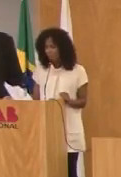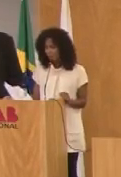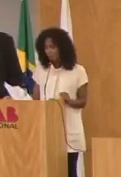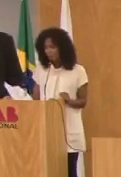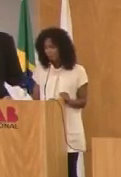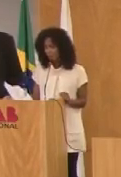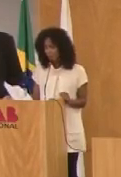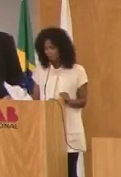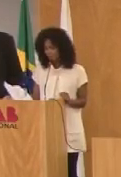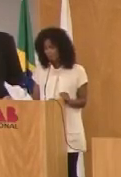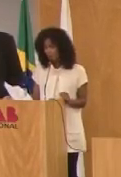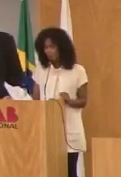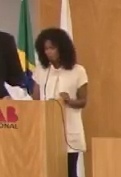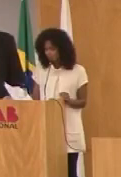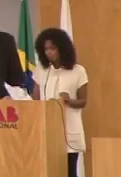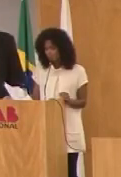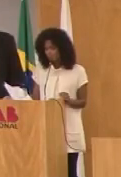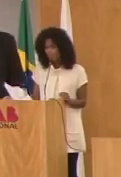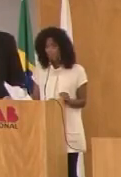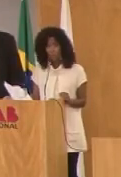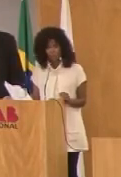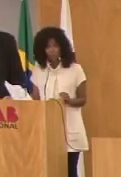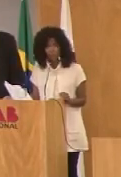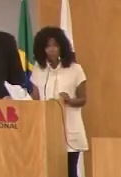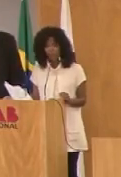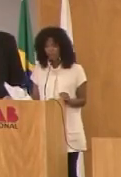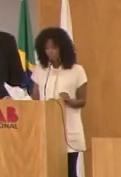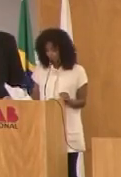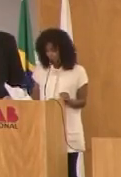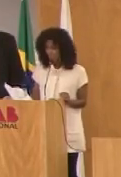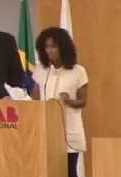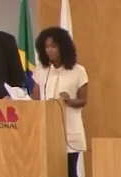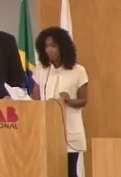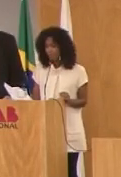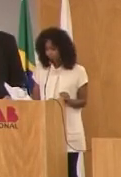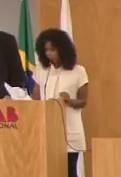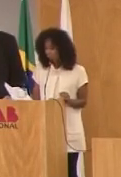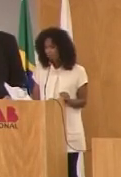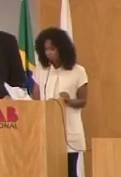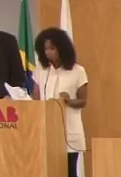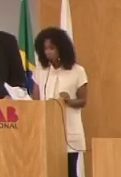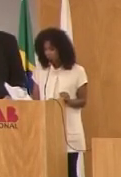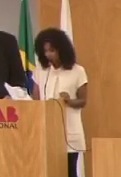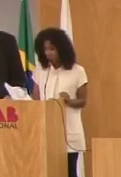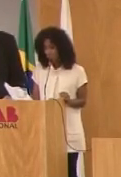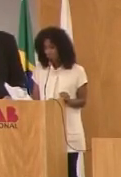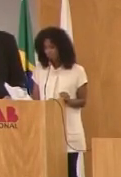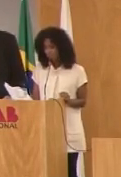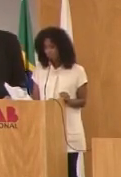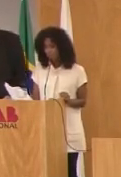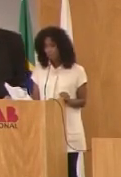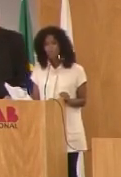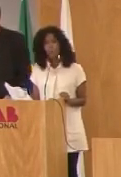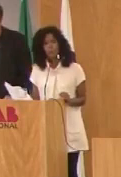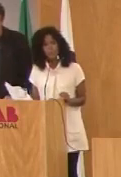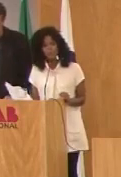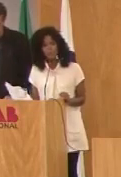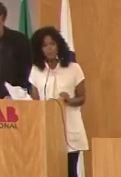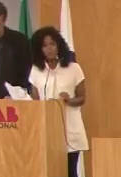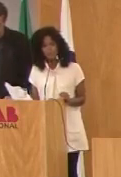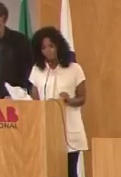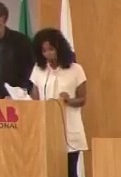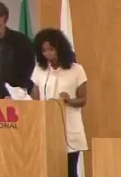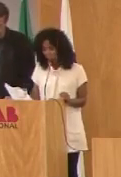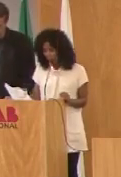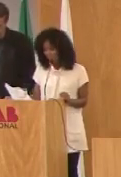como faremos para reduzir os índices que hoje assustam e envergonham a cidadania,